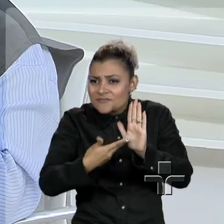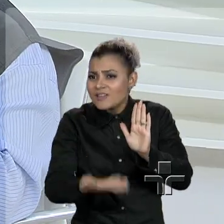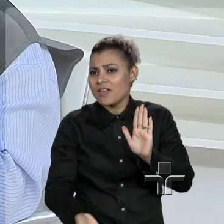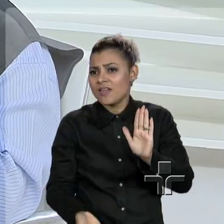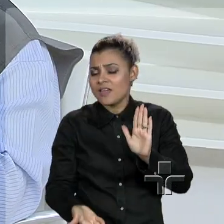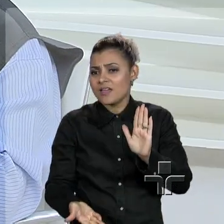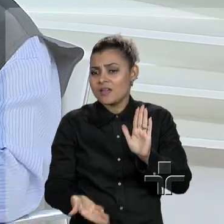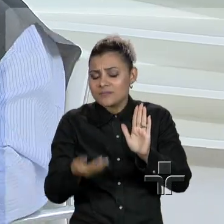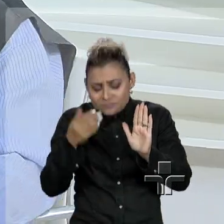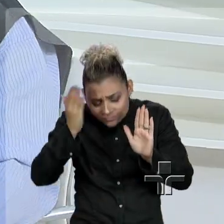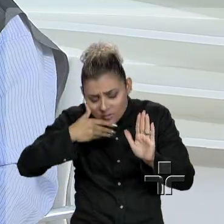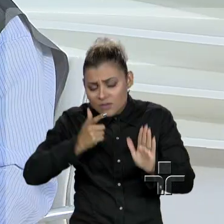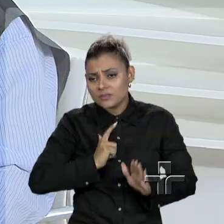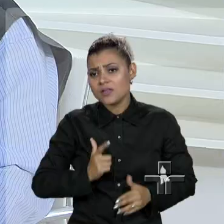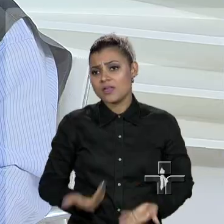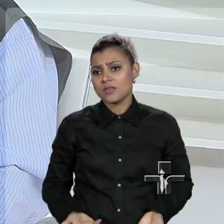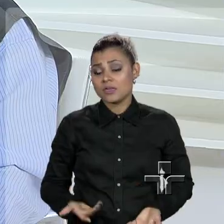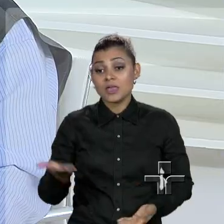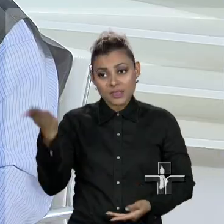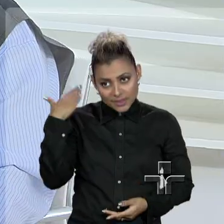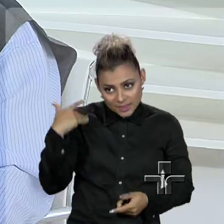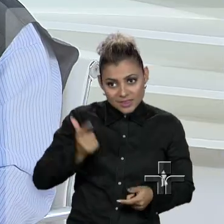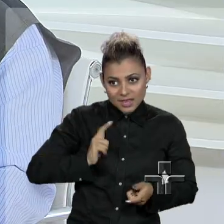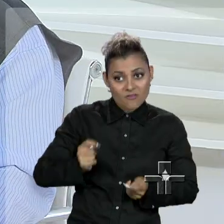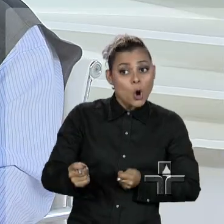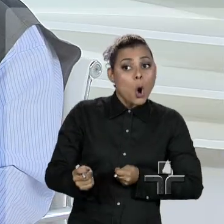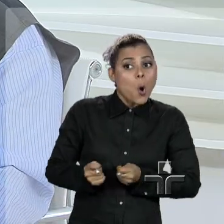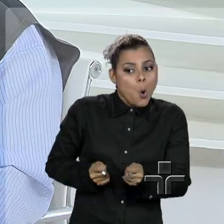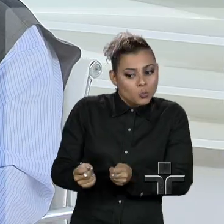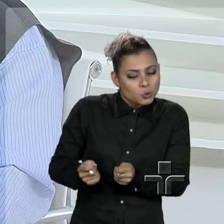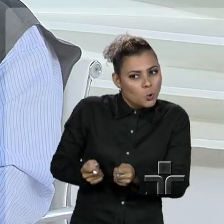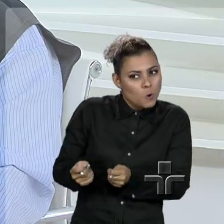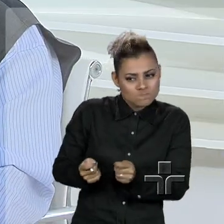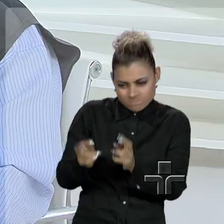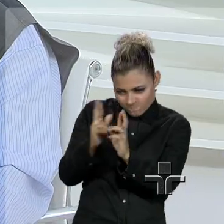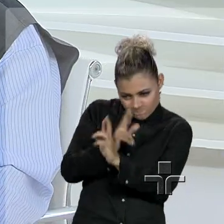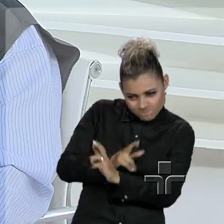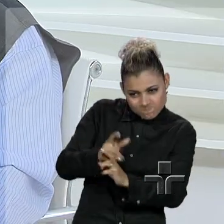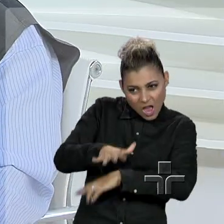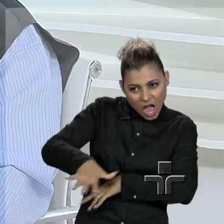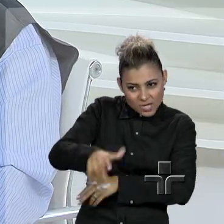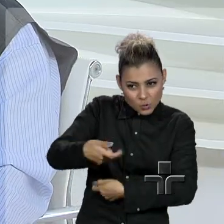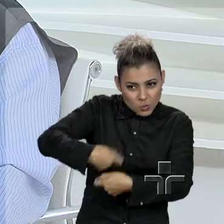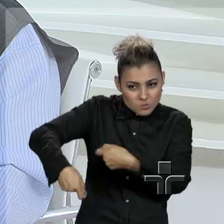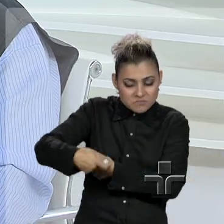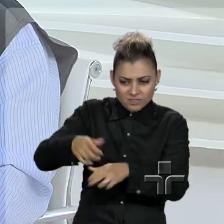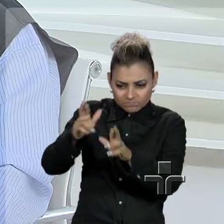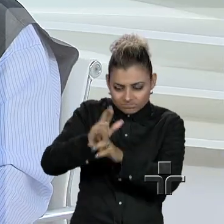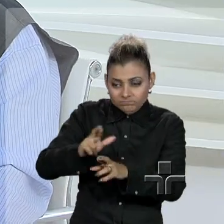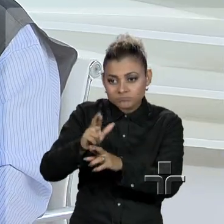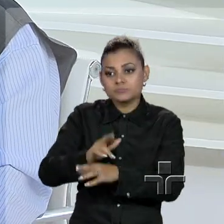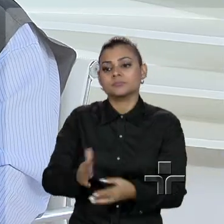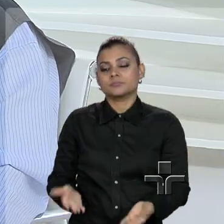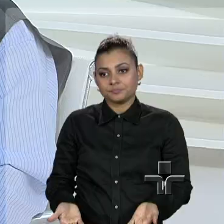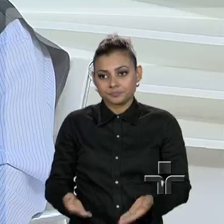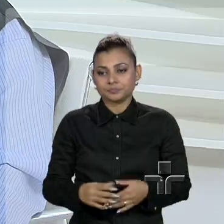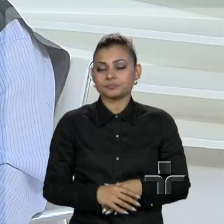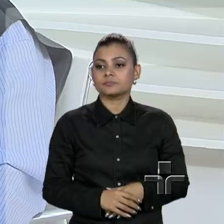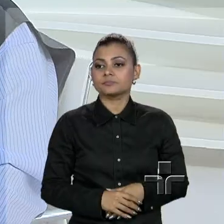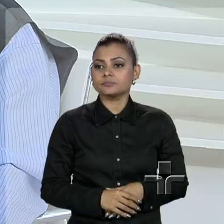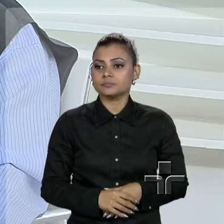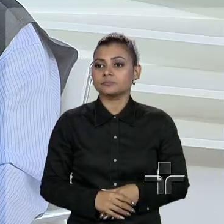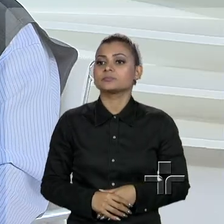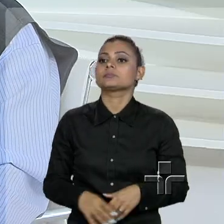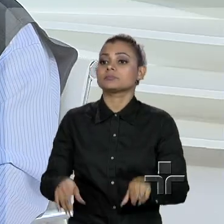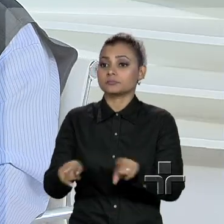controle, inclusive um controle da economia, que é o New Deal,